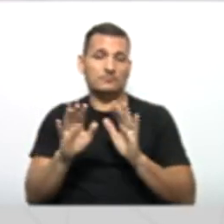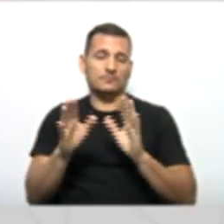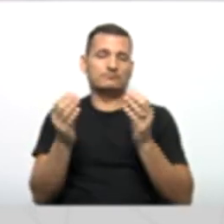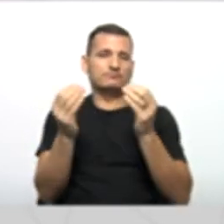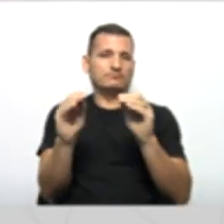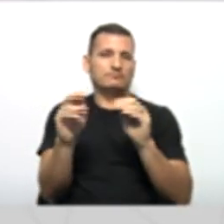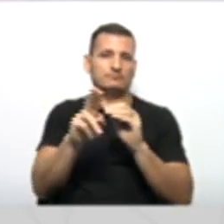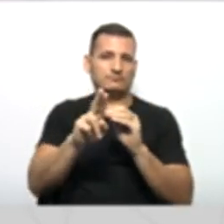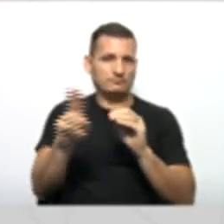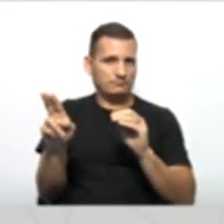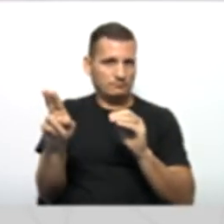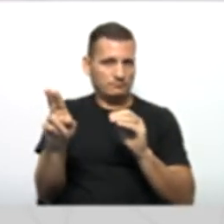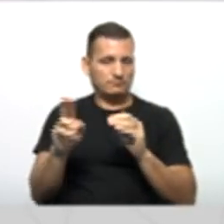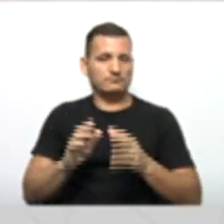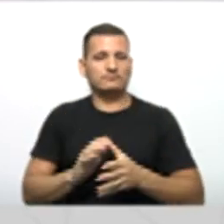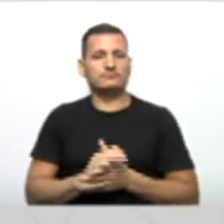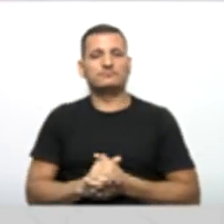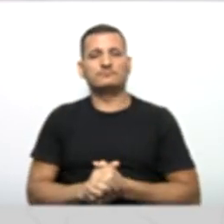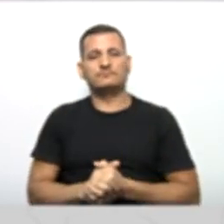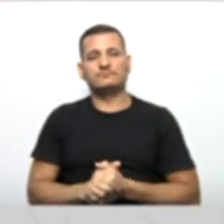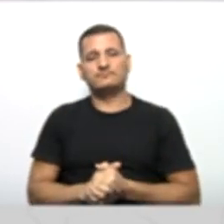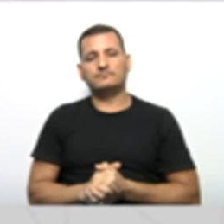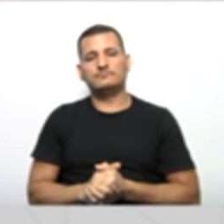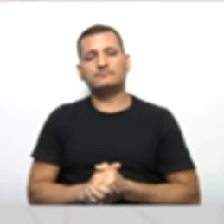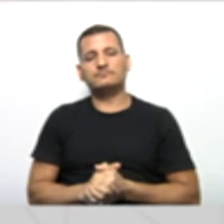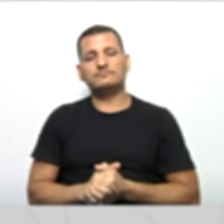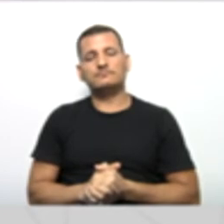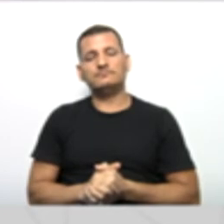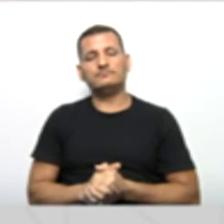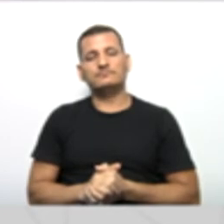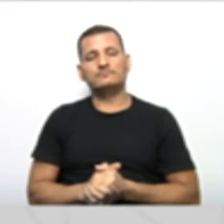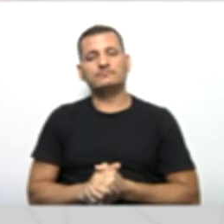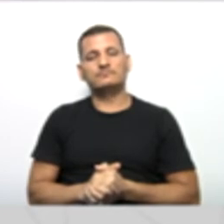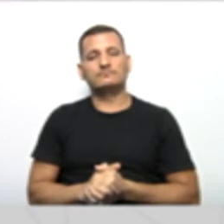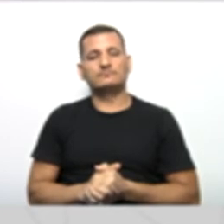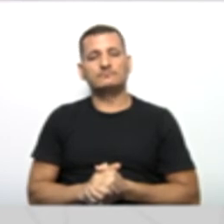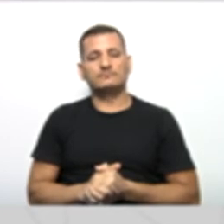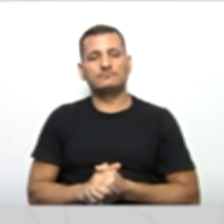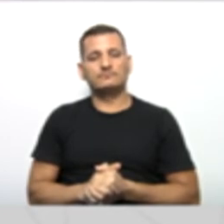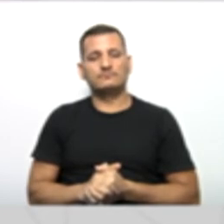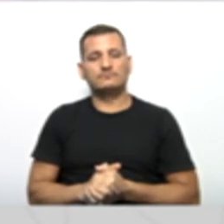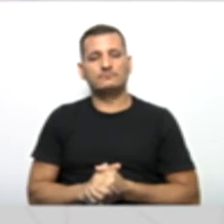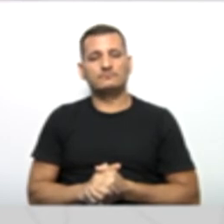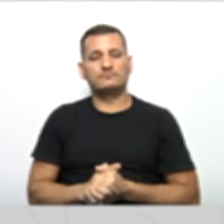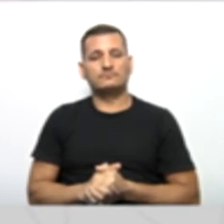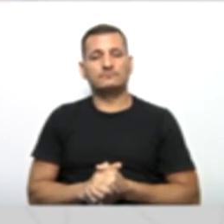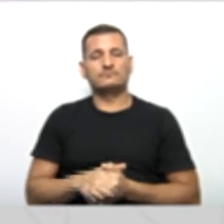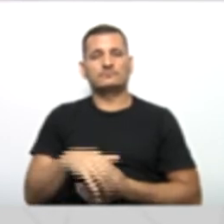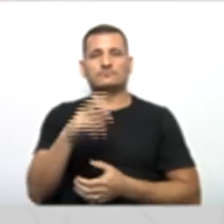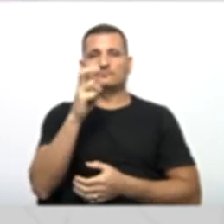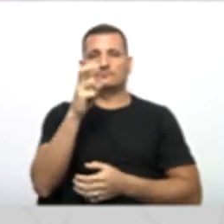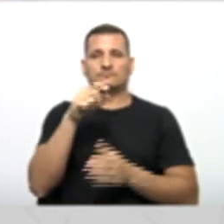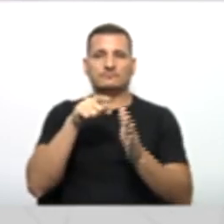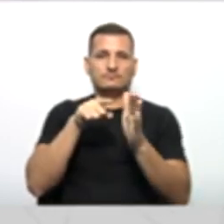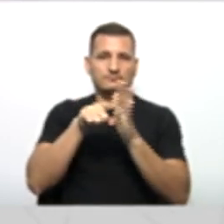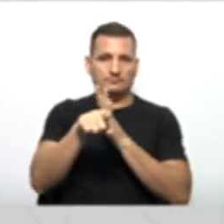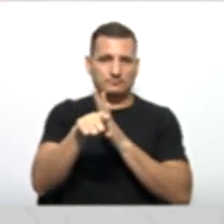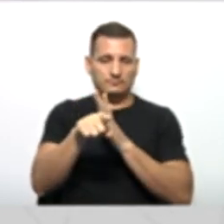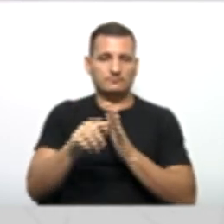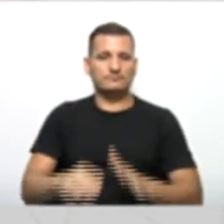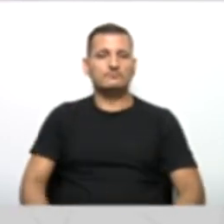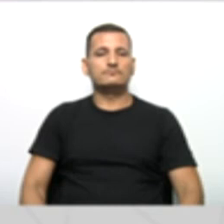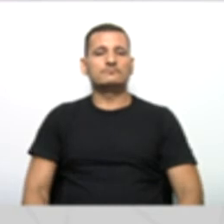nome vizinho dela aqui ao lado de sequer certo e vamos para a última questão questão número